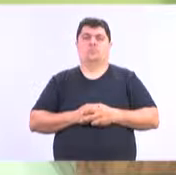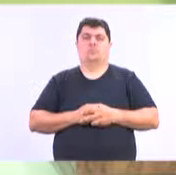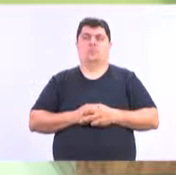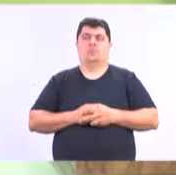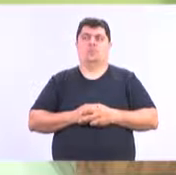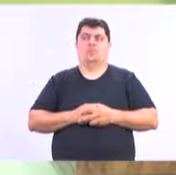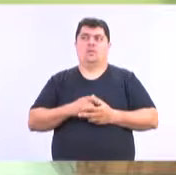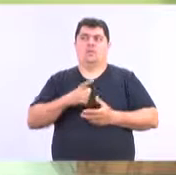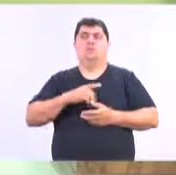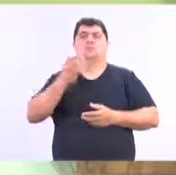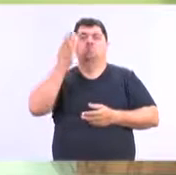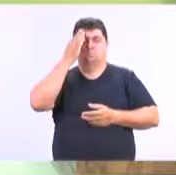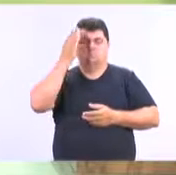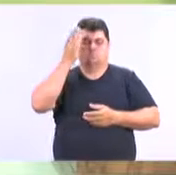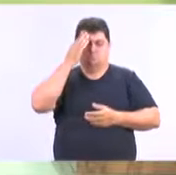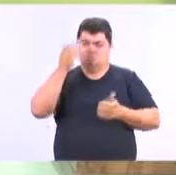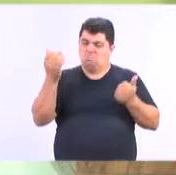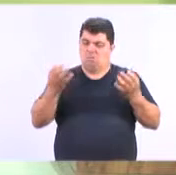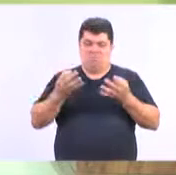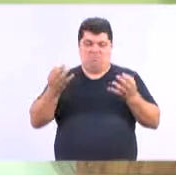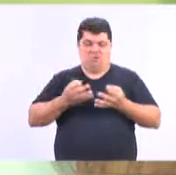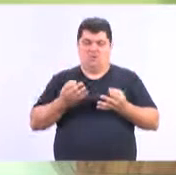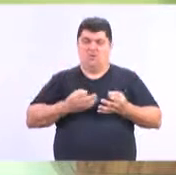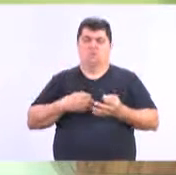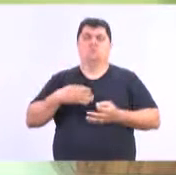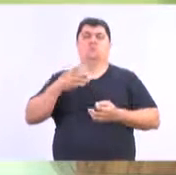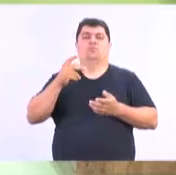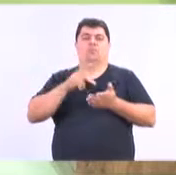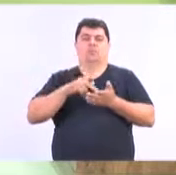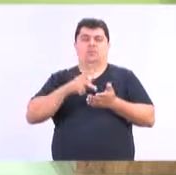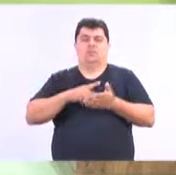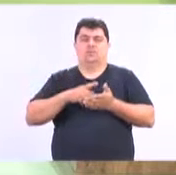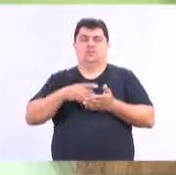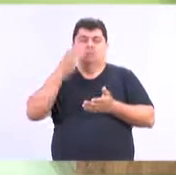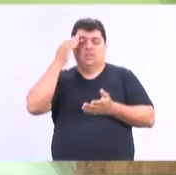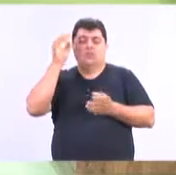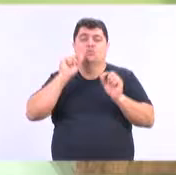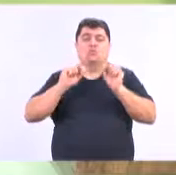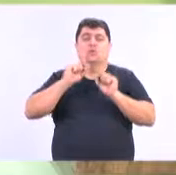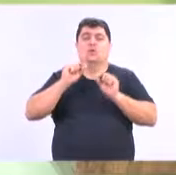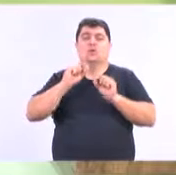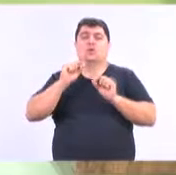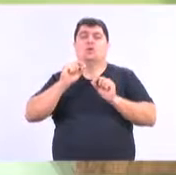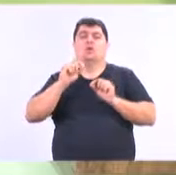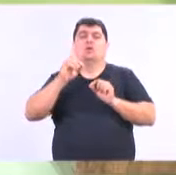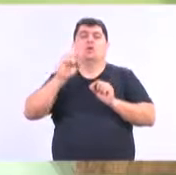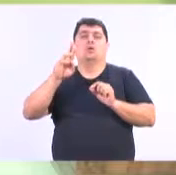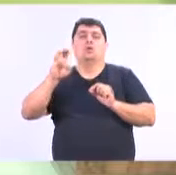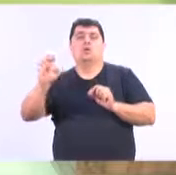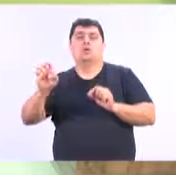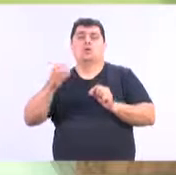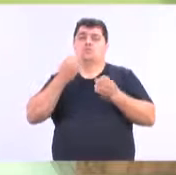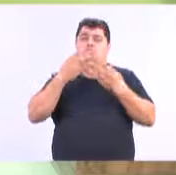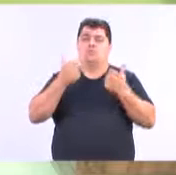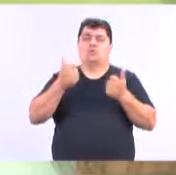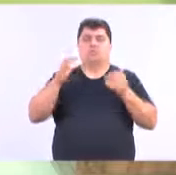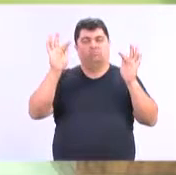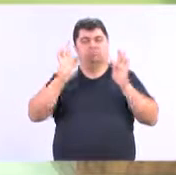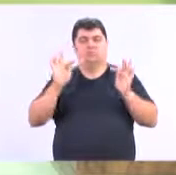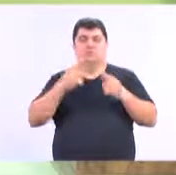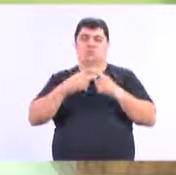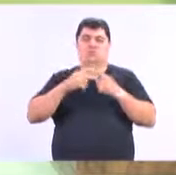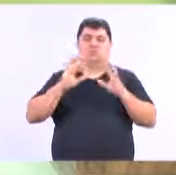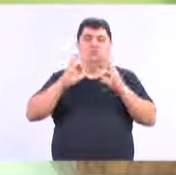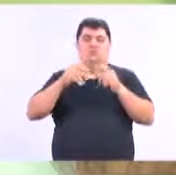eles têm compreendido o conceito do que representa as demonstrações contábeis. Então, muito bem, estamos bem felizes porque